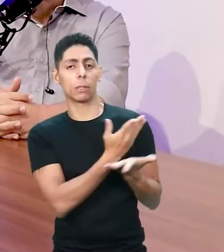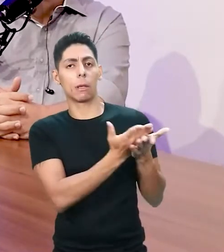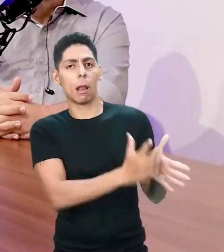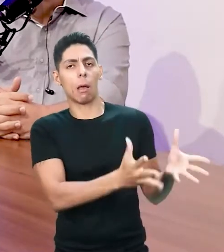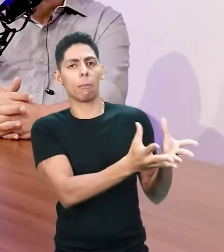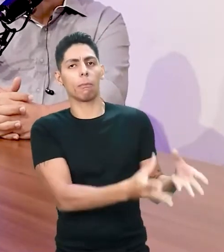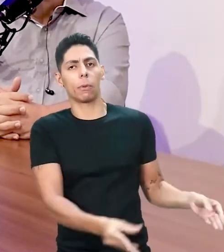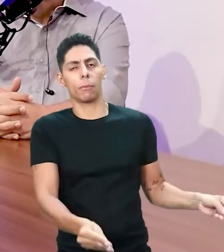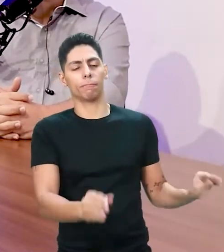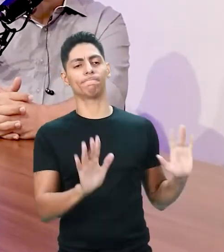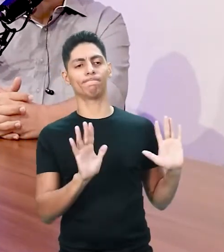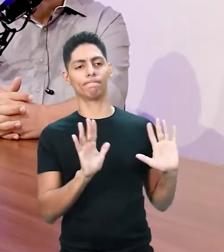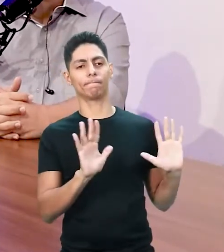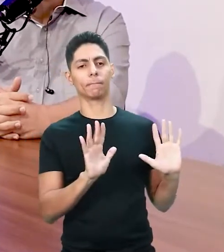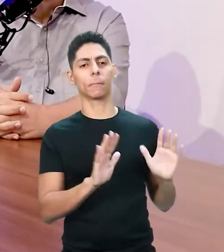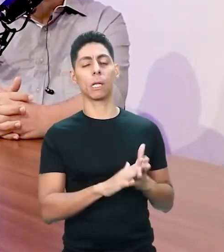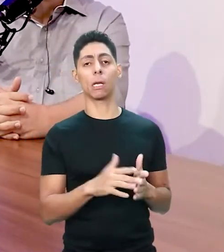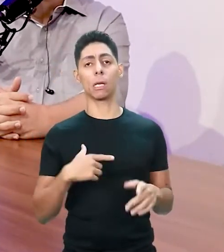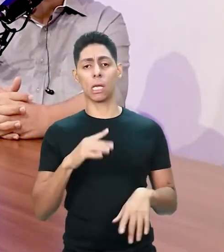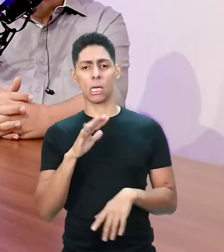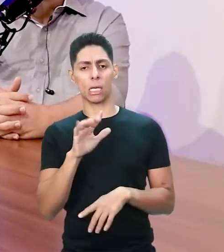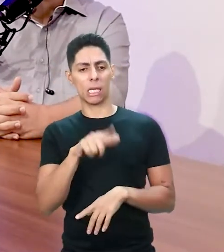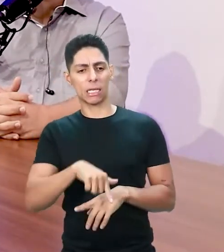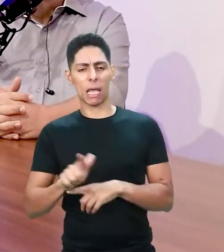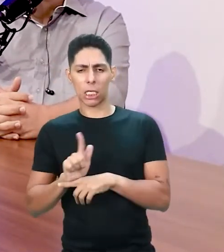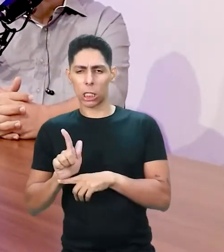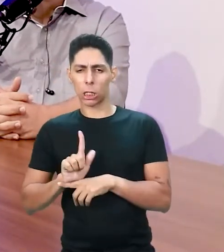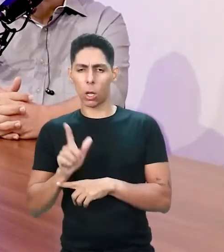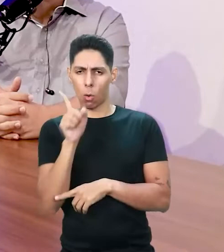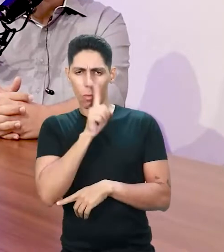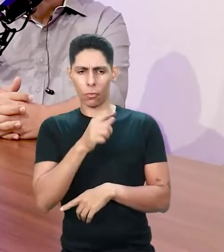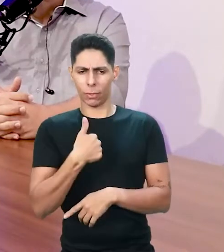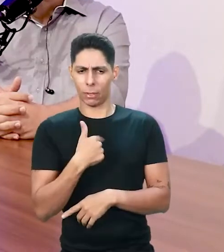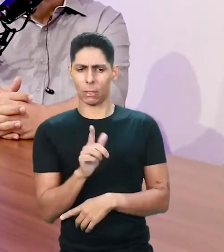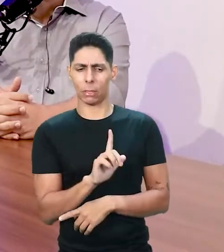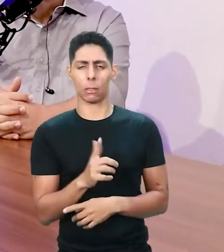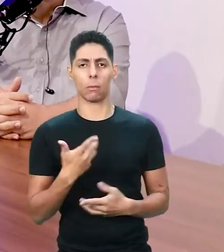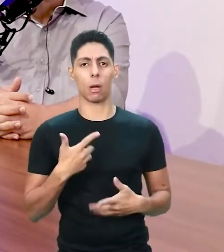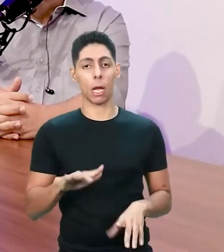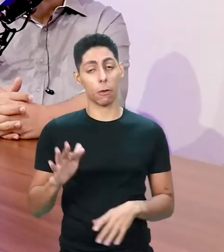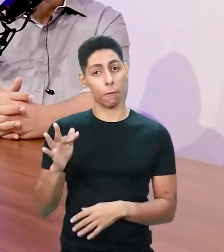São Paulo, e quem ia levar a fama de mau gestor ia ser eu. E, infelizmente, minha bola de